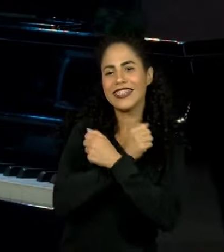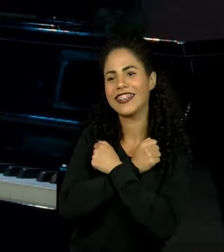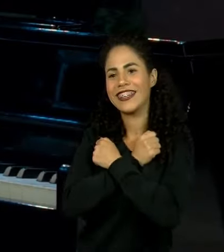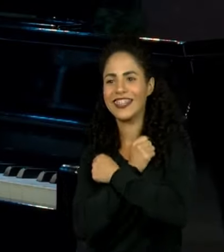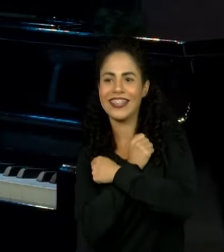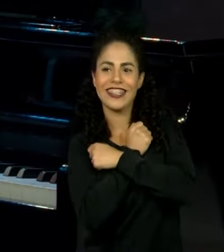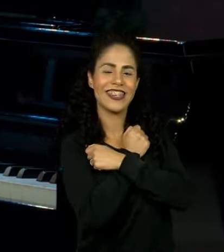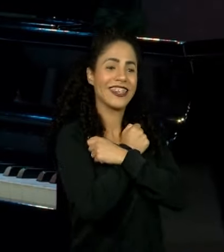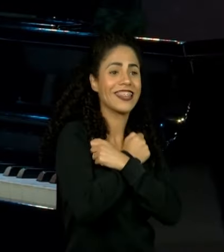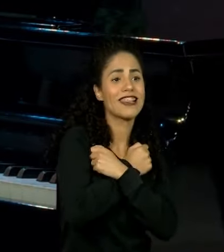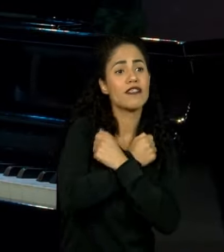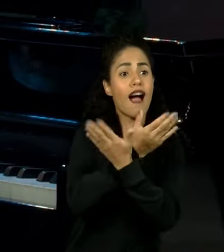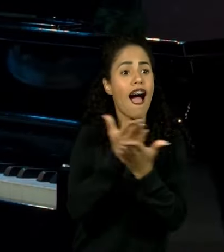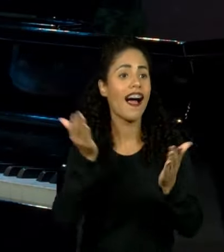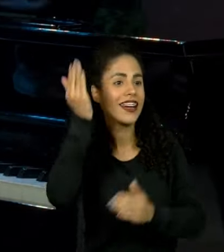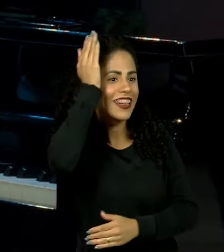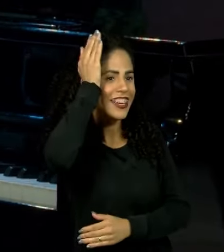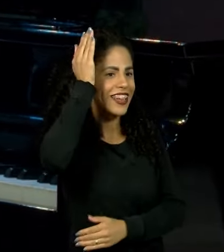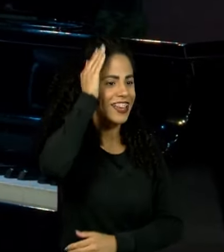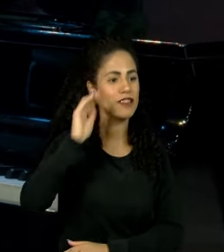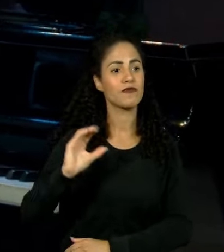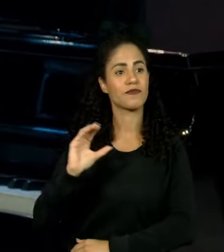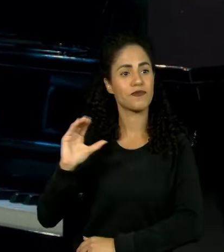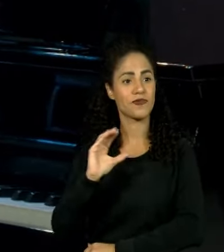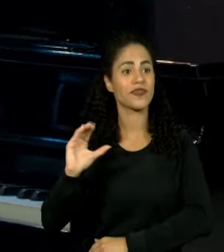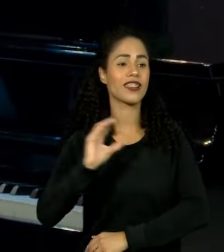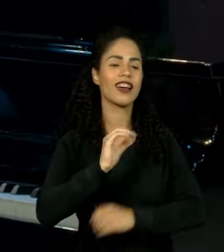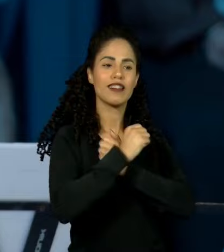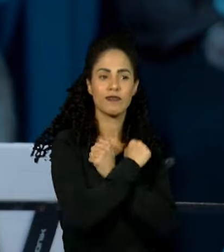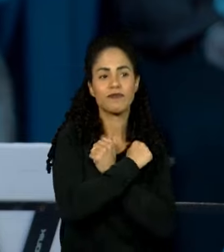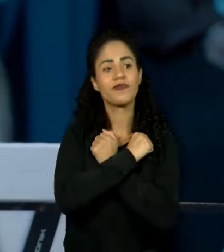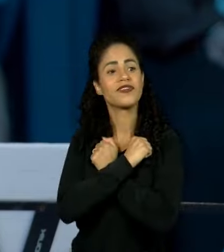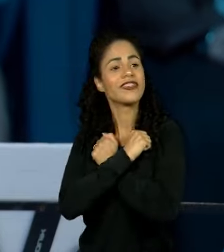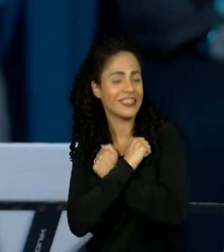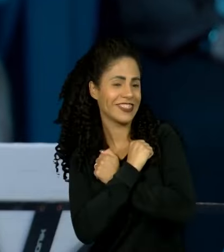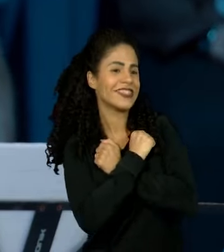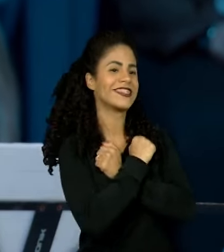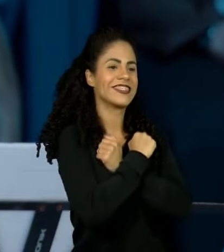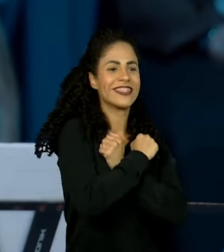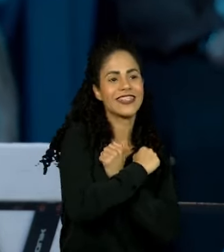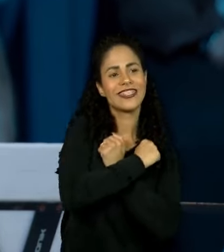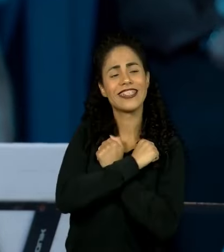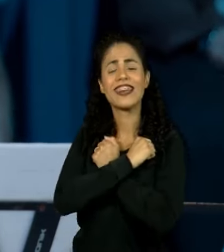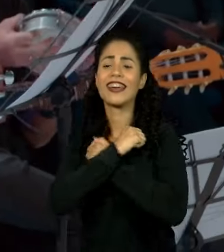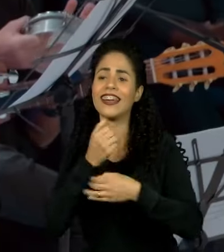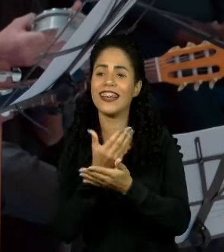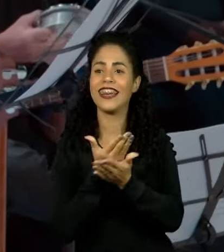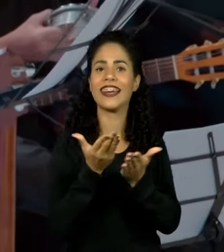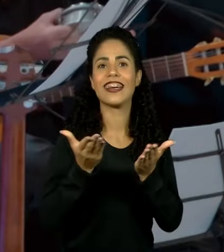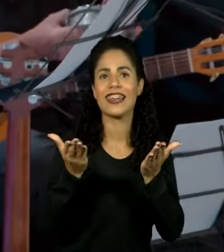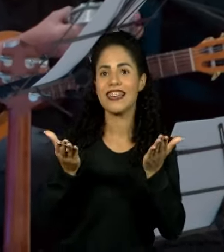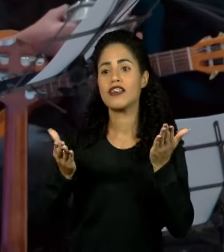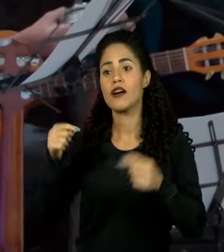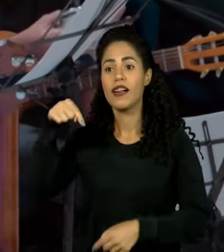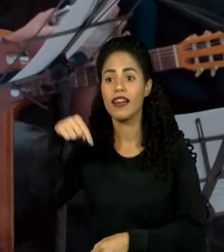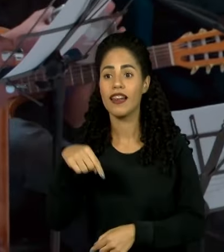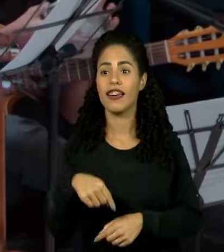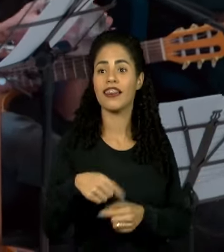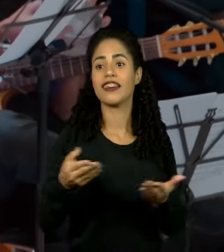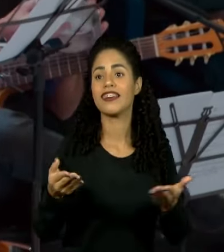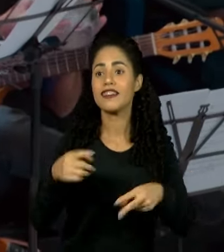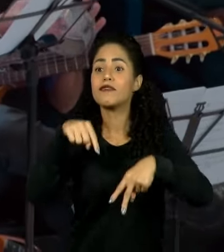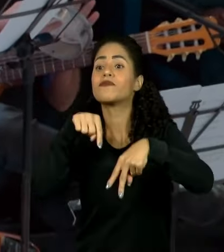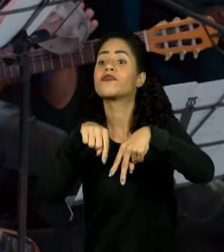abraço do SESC Copacabana aquele abraço e Renato